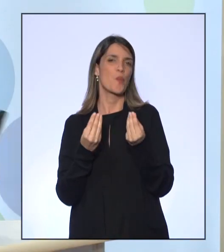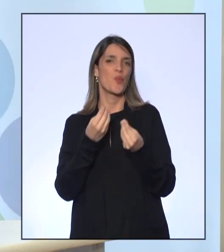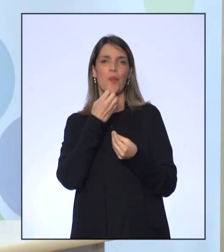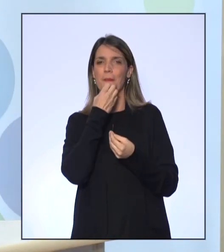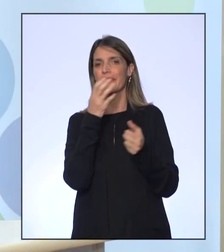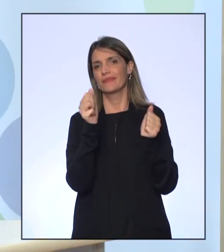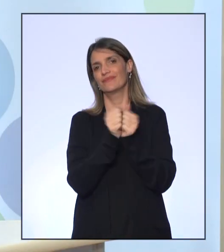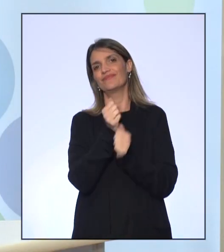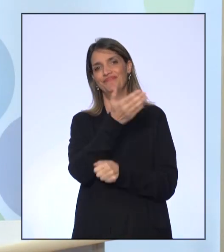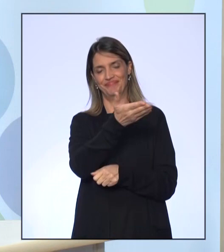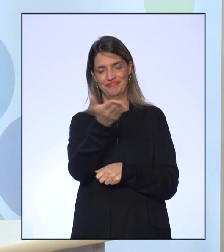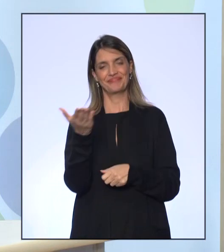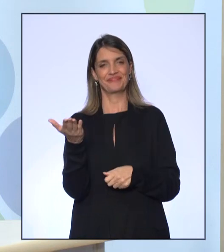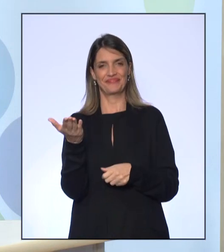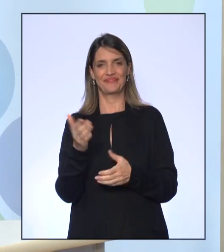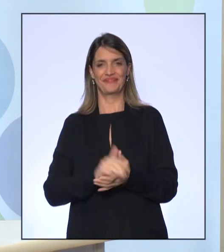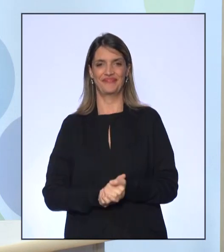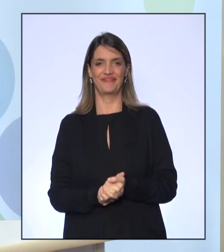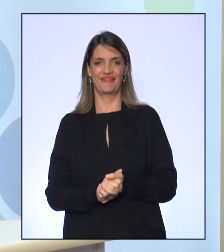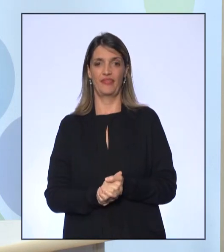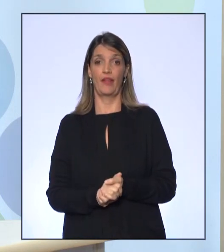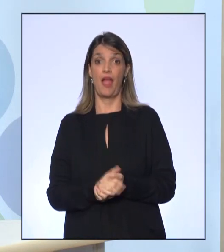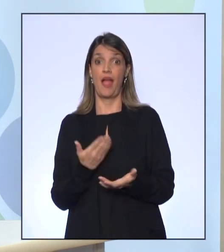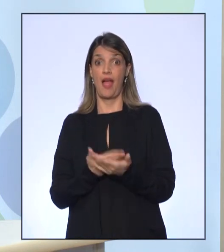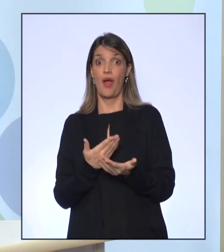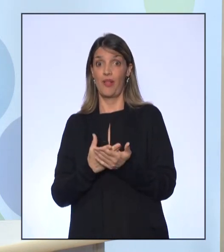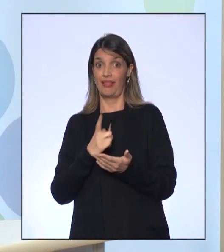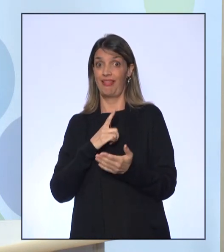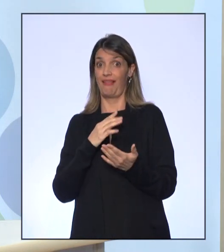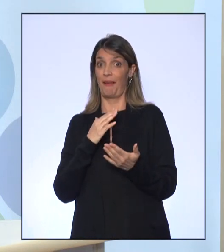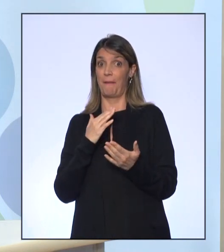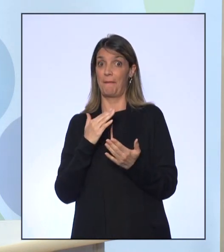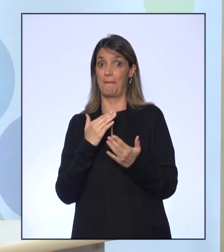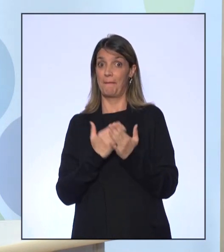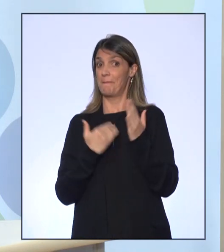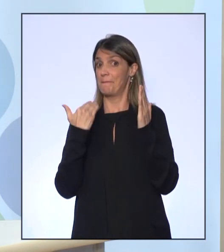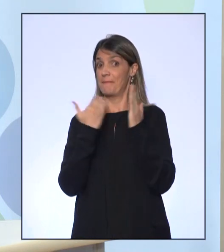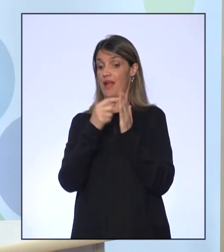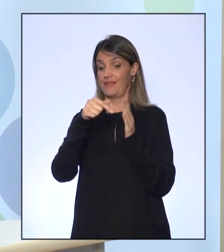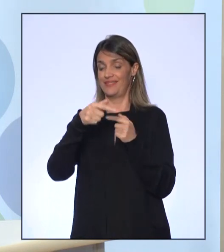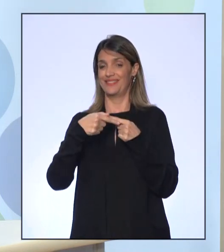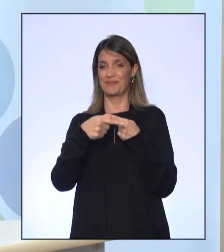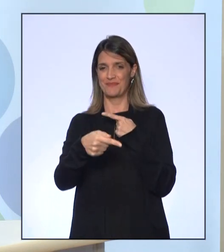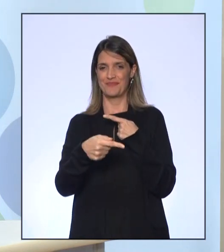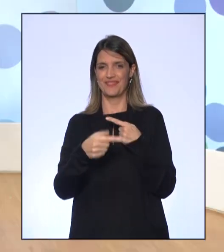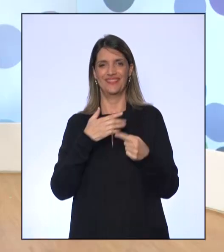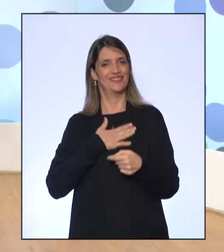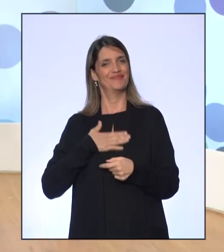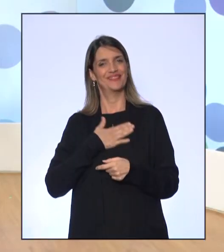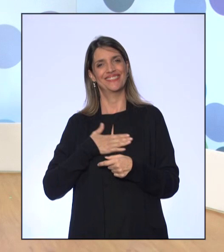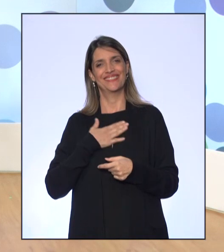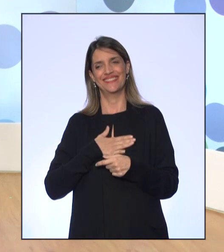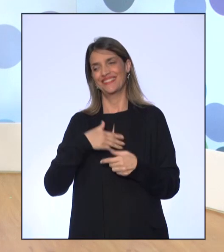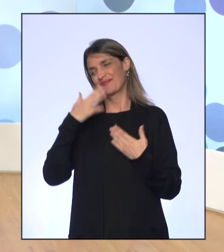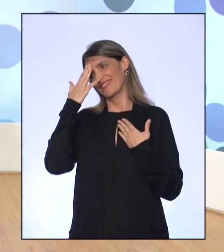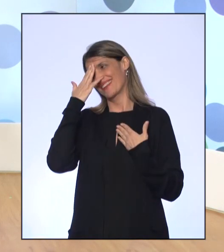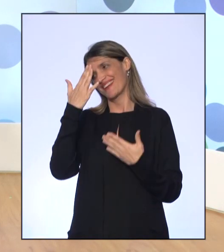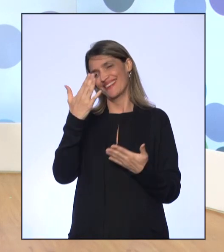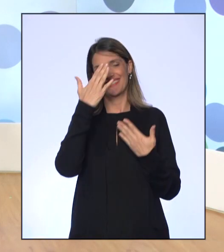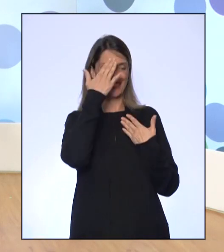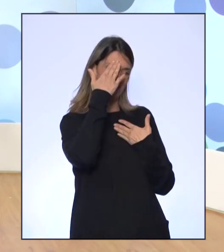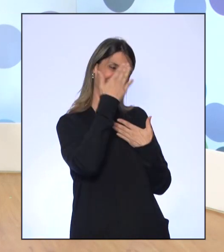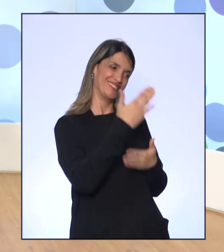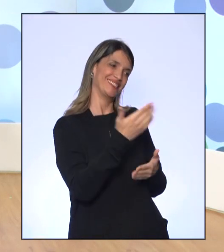com vocês mais uma vez. Temos mais aulas essa semana e sempre continue os estudos, tá? Foi um prazer, viu? Obrigado. Obrigada a